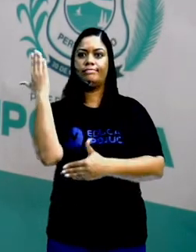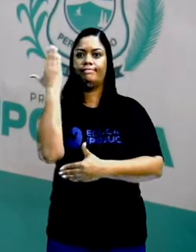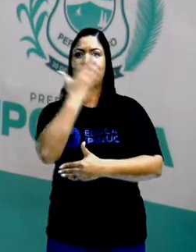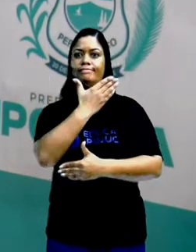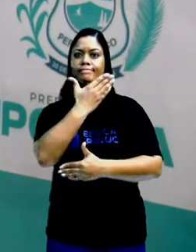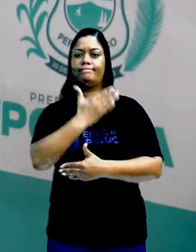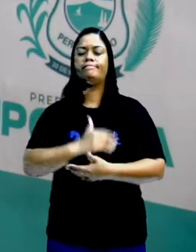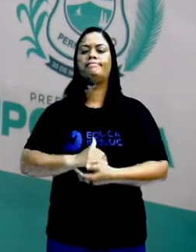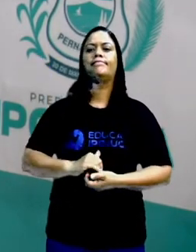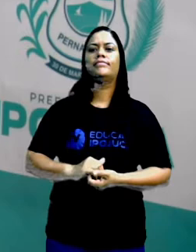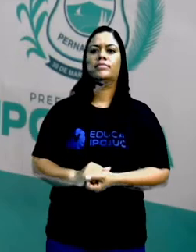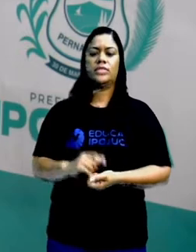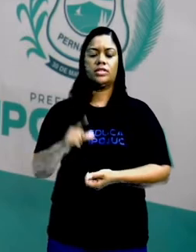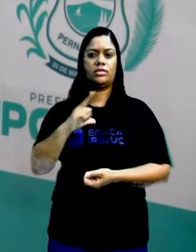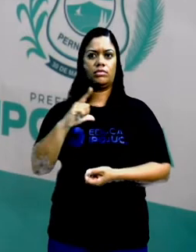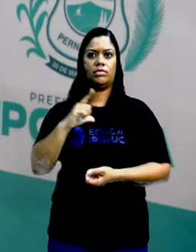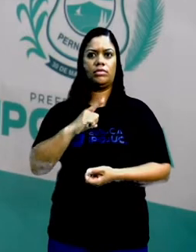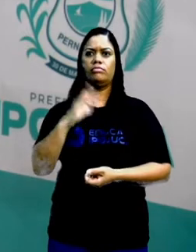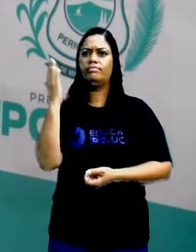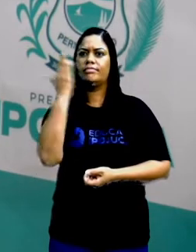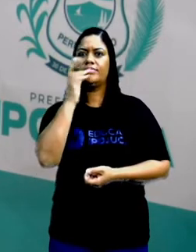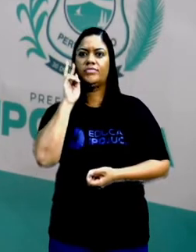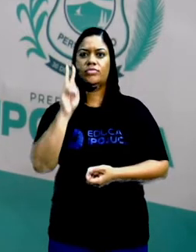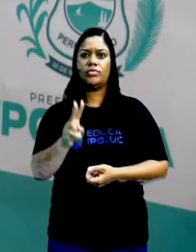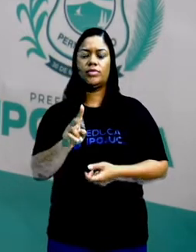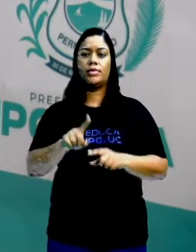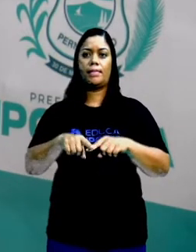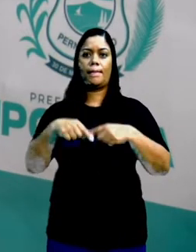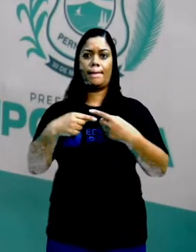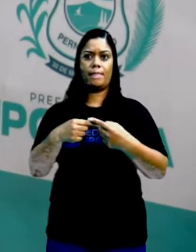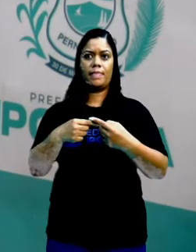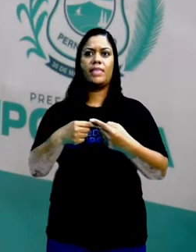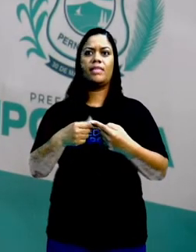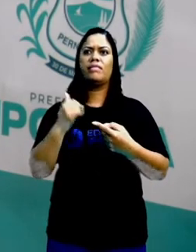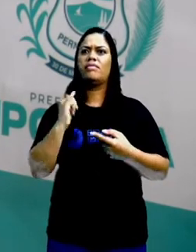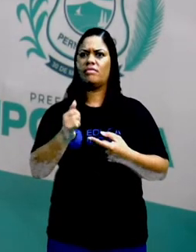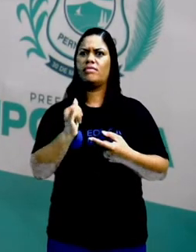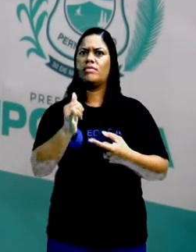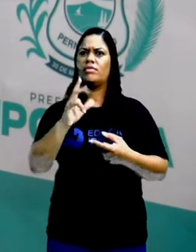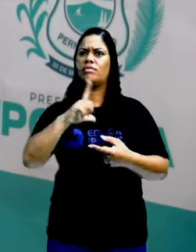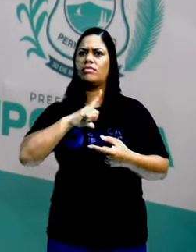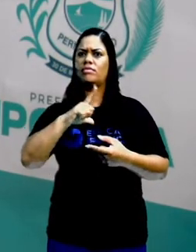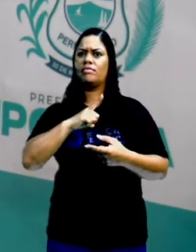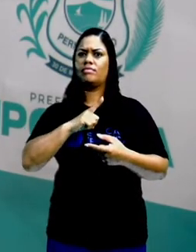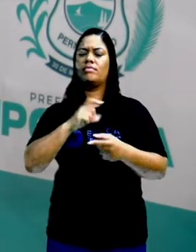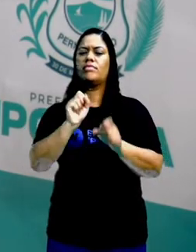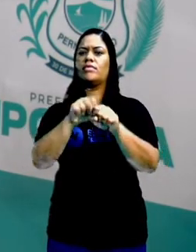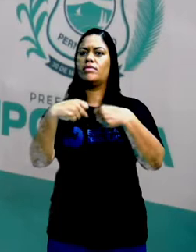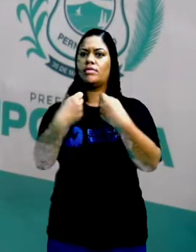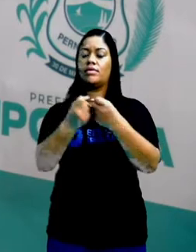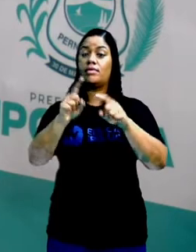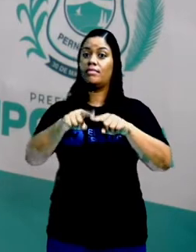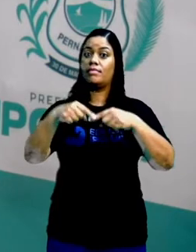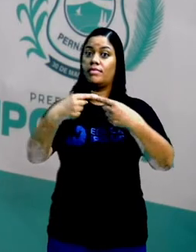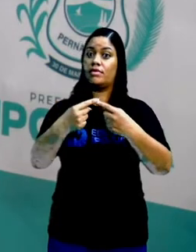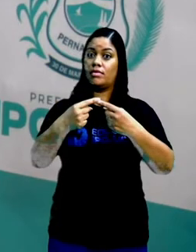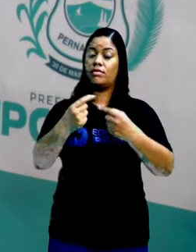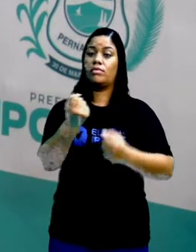então se eu tenho dados que diz quanto mais armas nós temos na sociedade mas